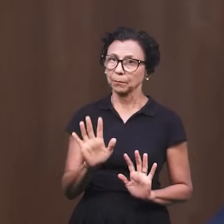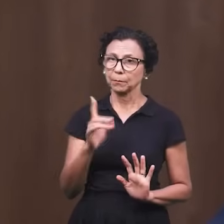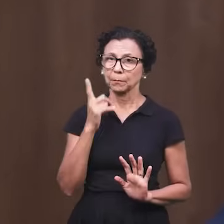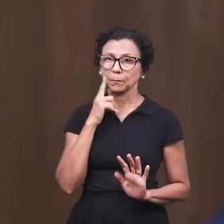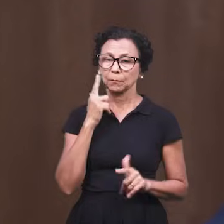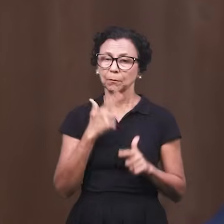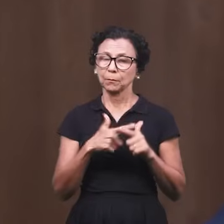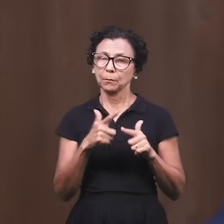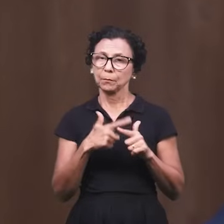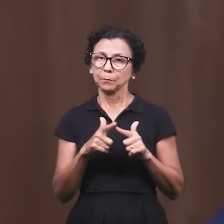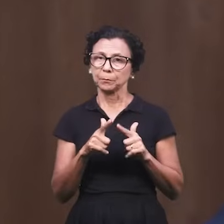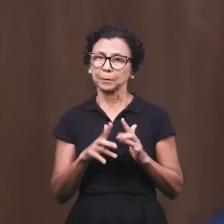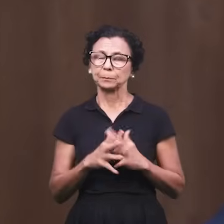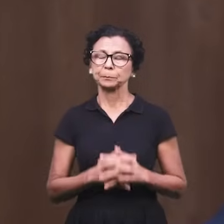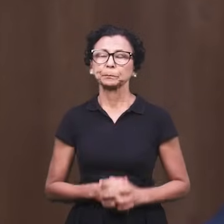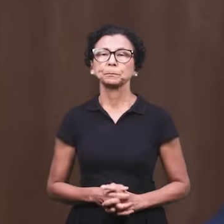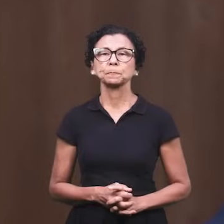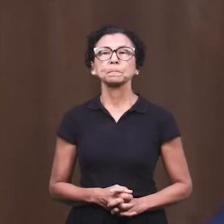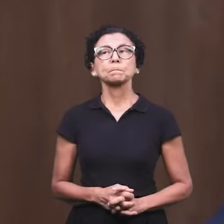que você está vivendo.